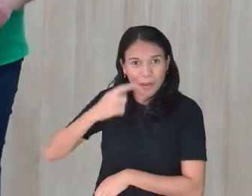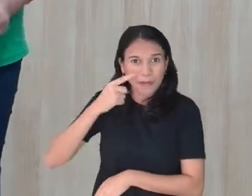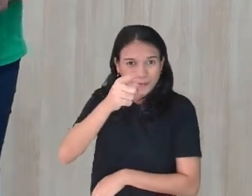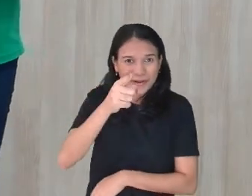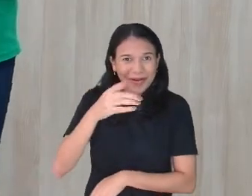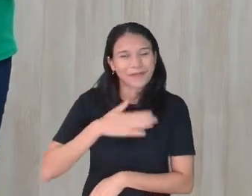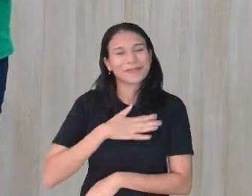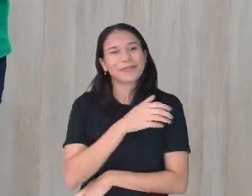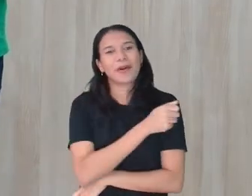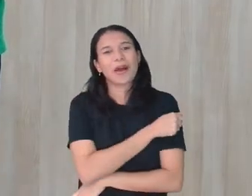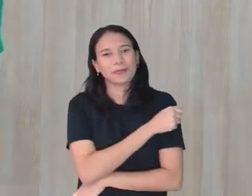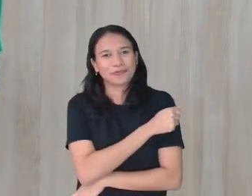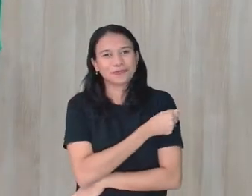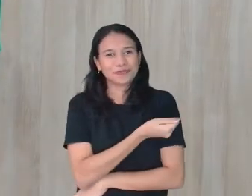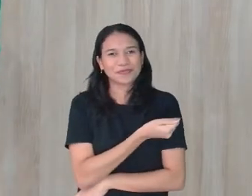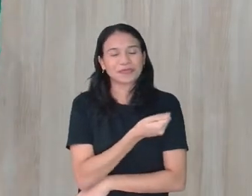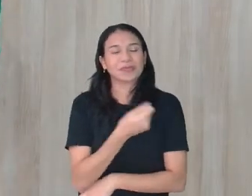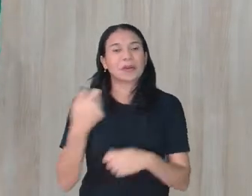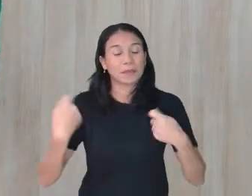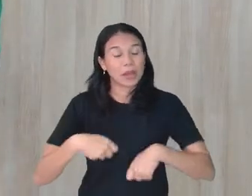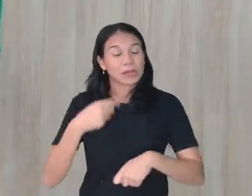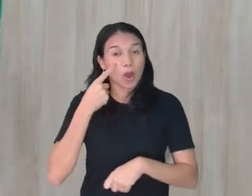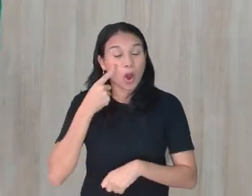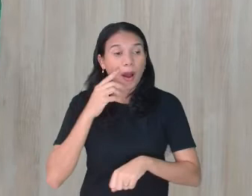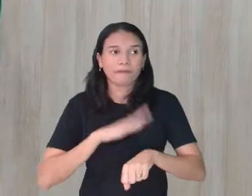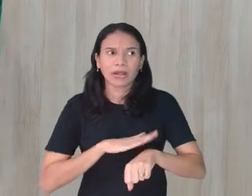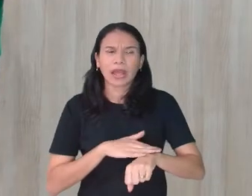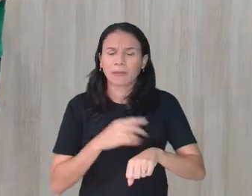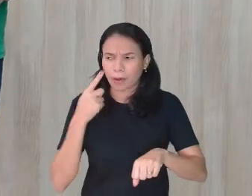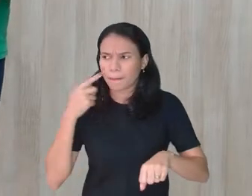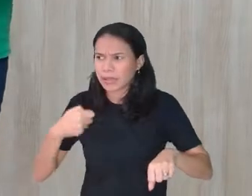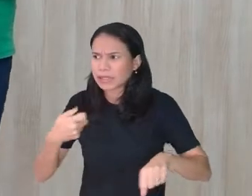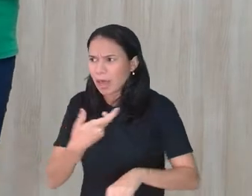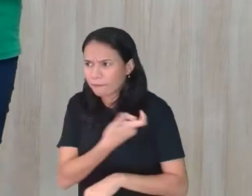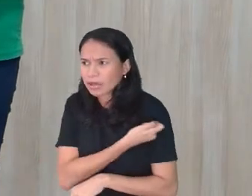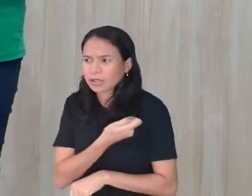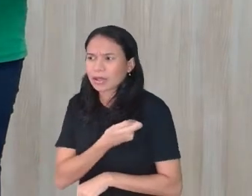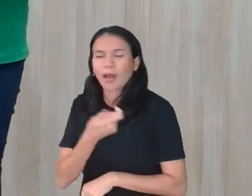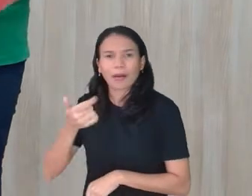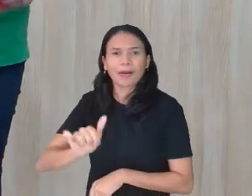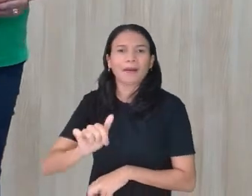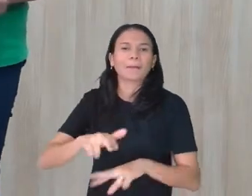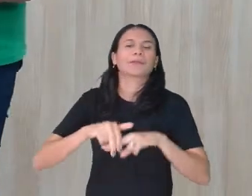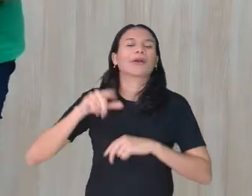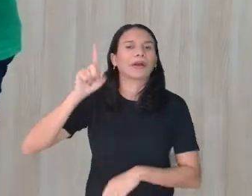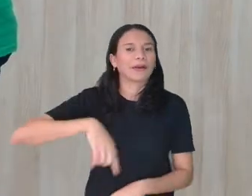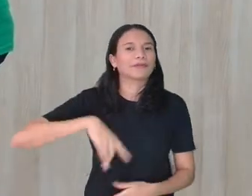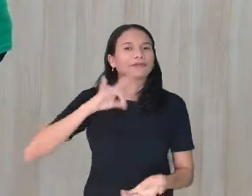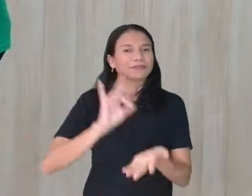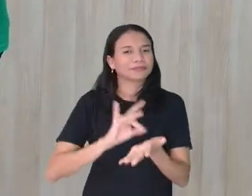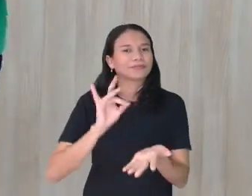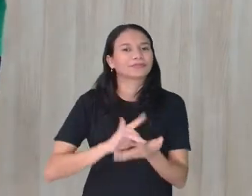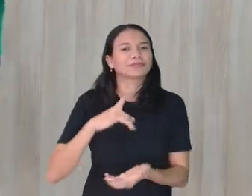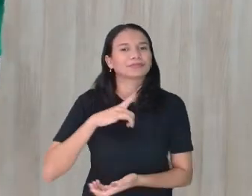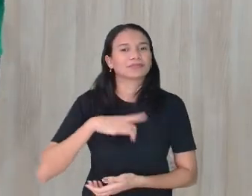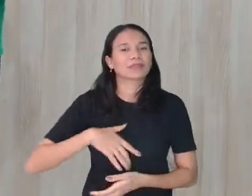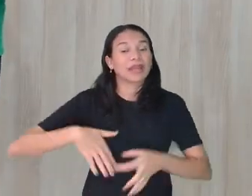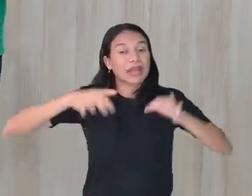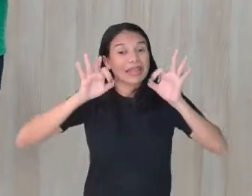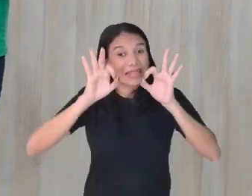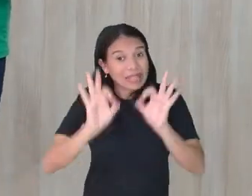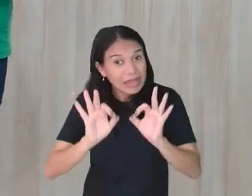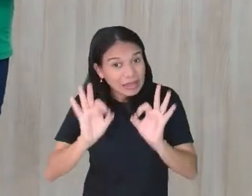aluno, ver se já está no tempo de você tomar uma outra dose, porque isso sim, né, vai nos